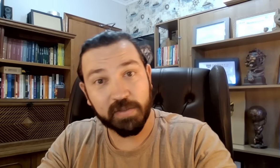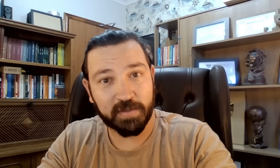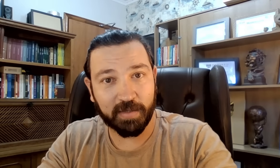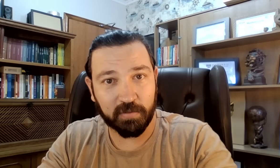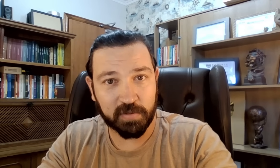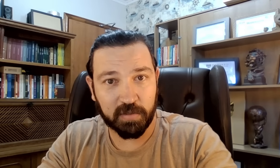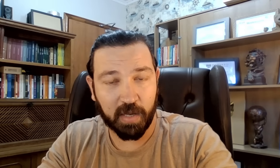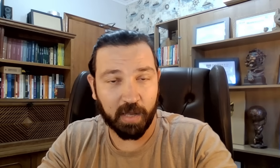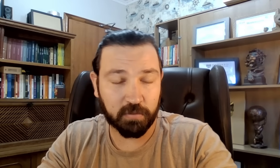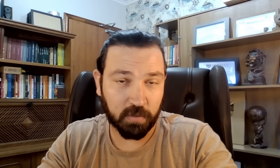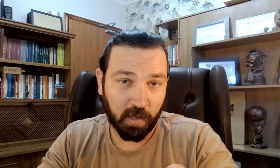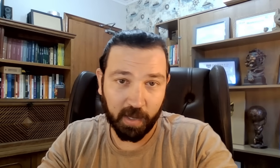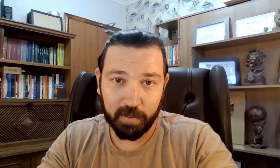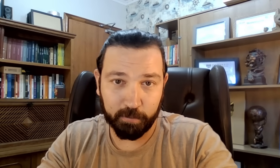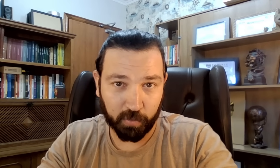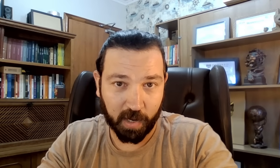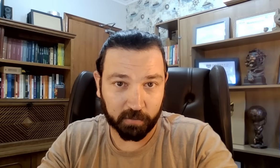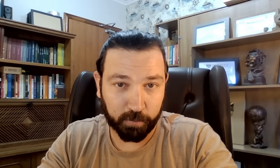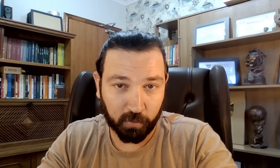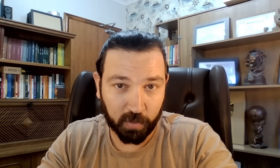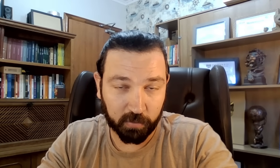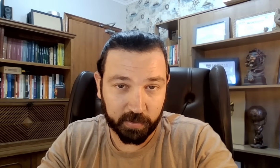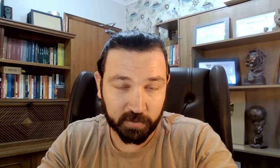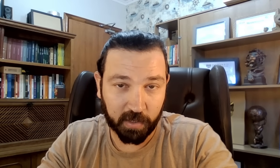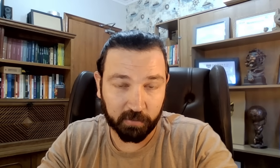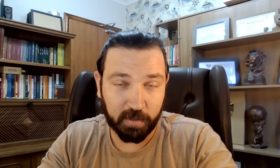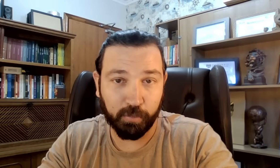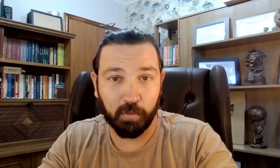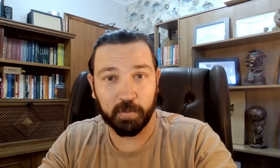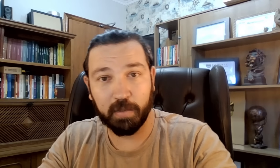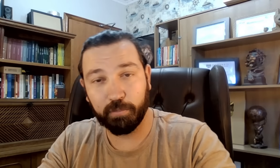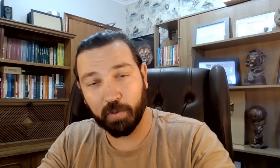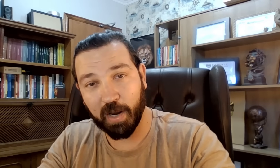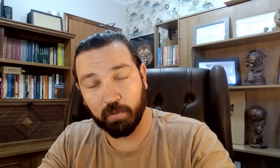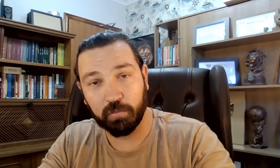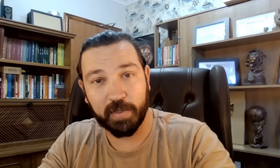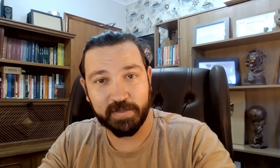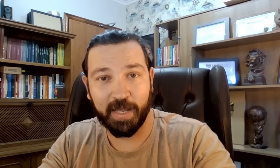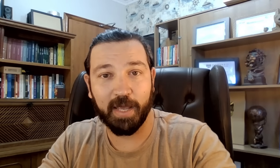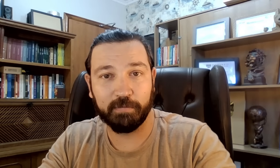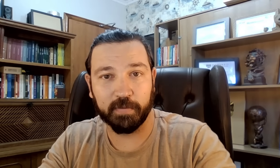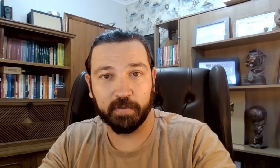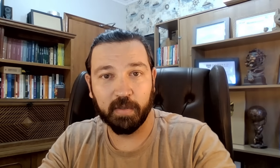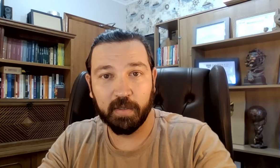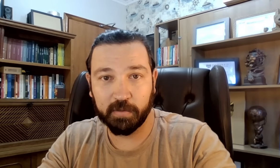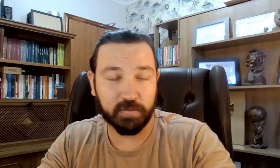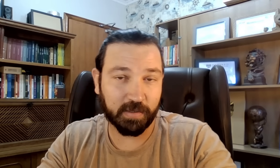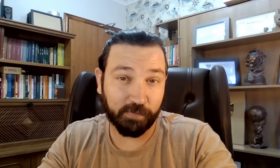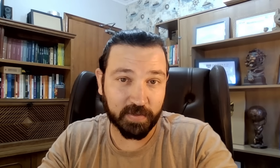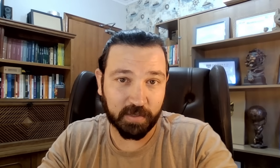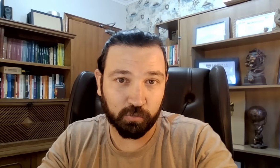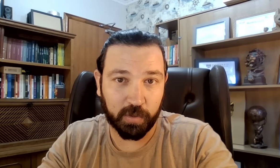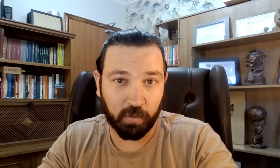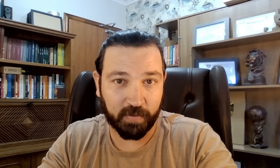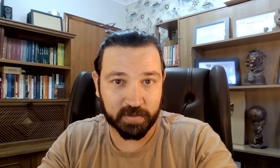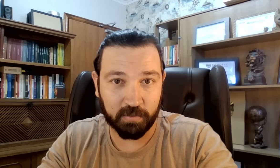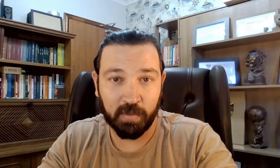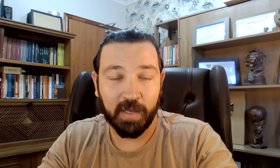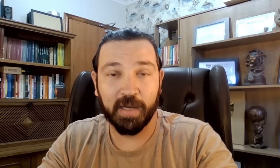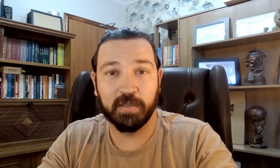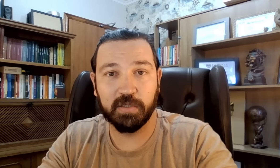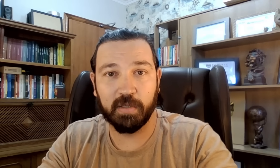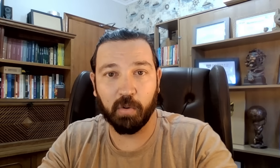dos cidadãos indicados aí pro cargo do Procuradoria Geral da República e pro cargo do STF Então você tá fazendo uma